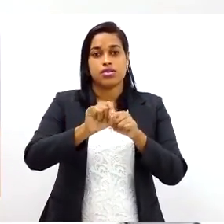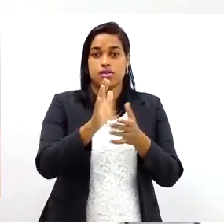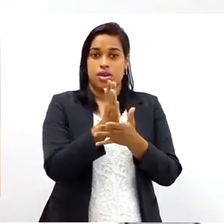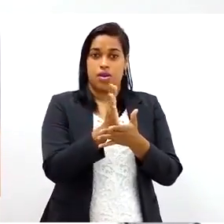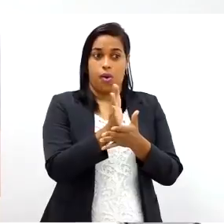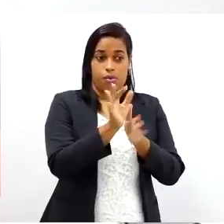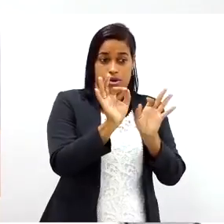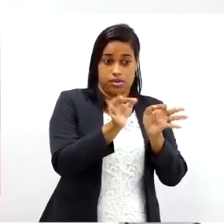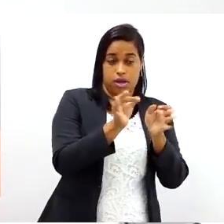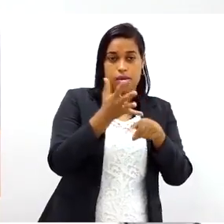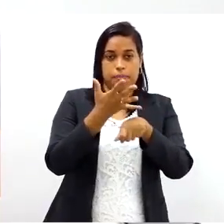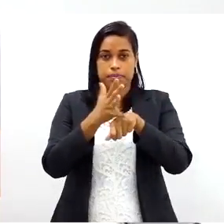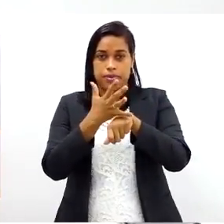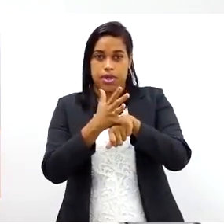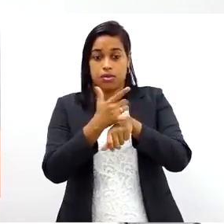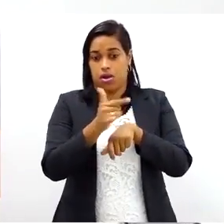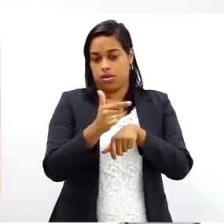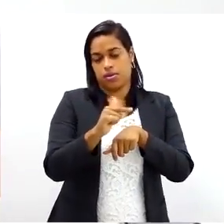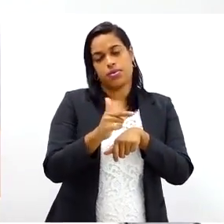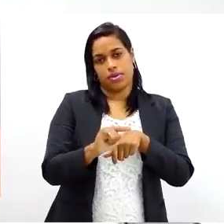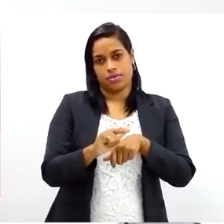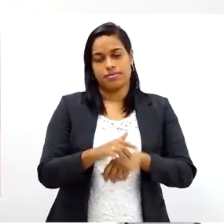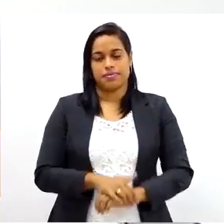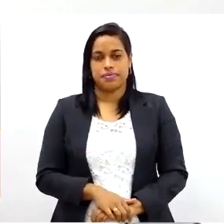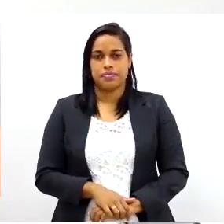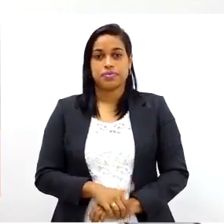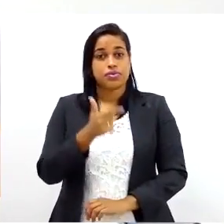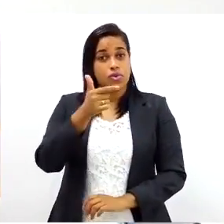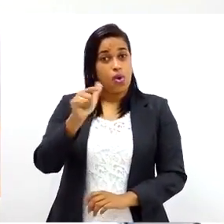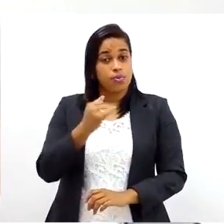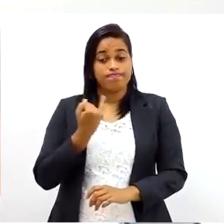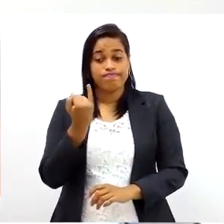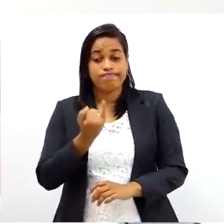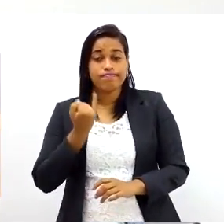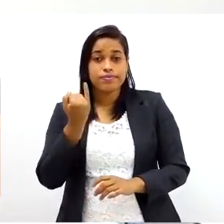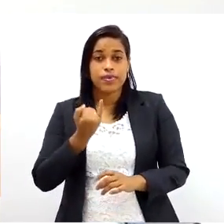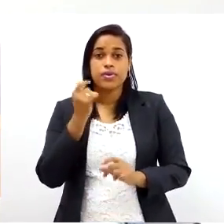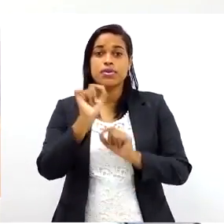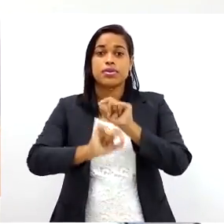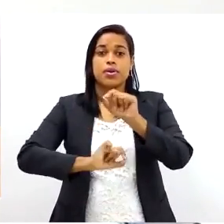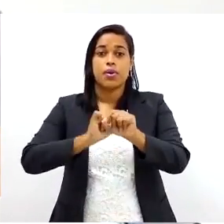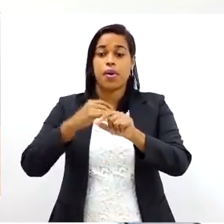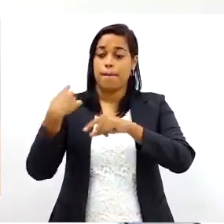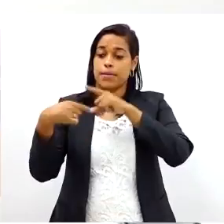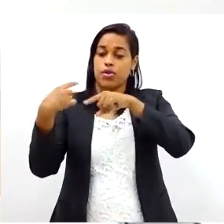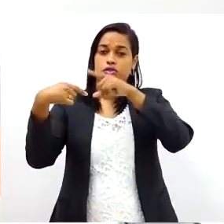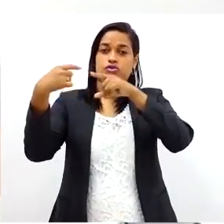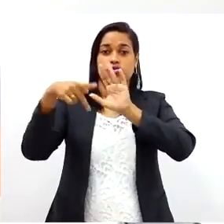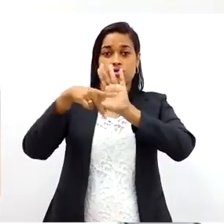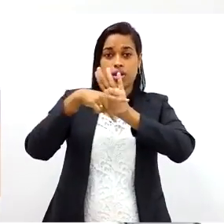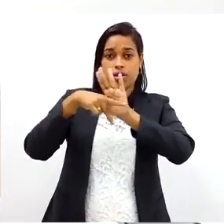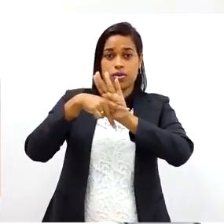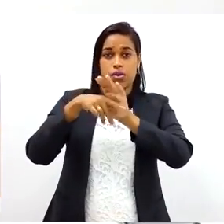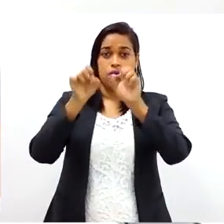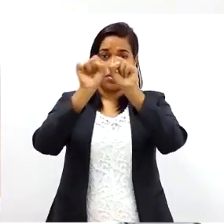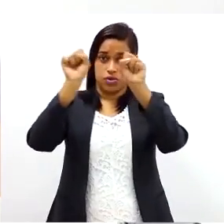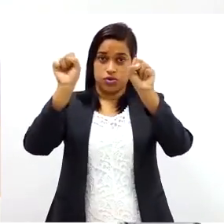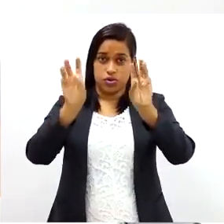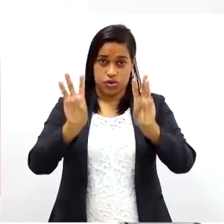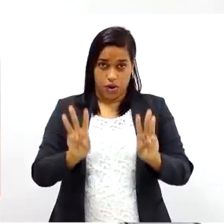requisitos funcionais e requisitos não funcionais. Outro passo importante é o projeto do software. O projeto do software é onde